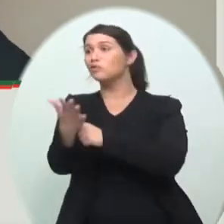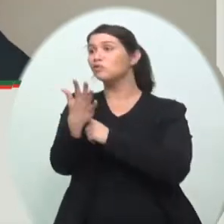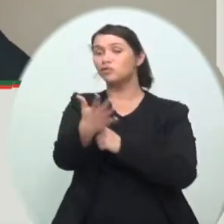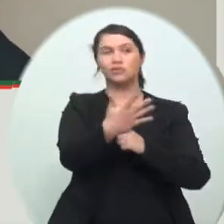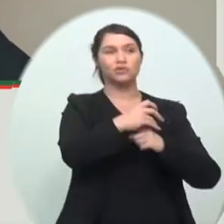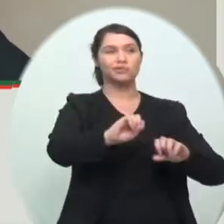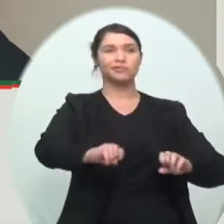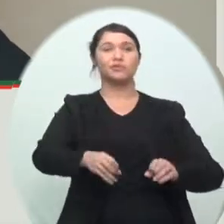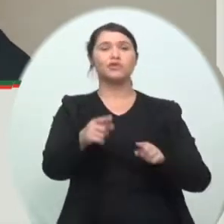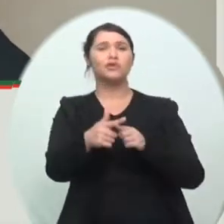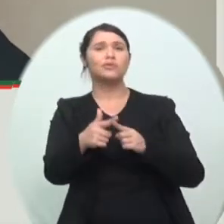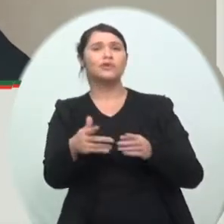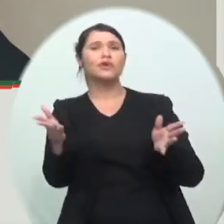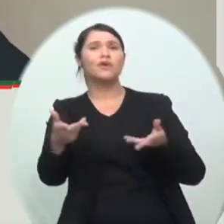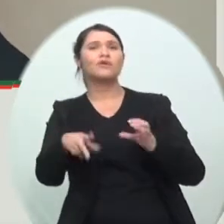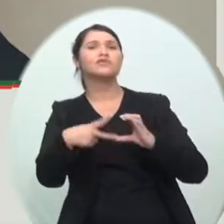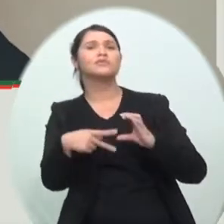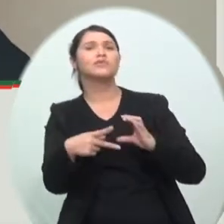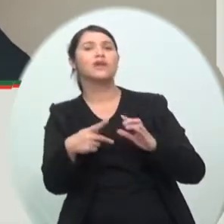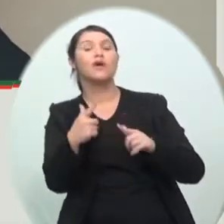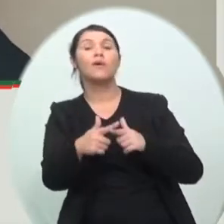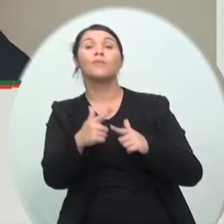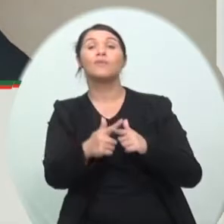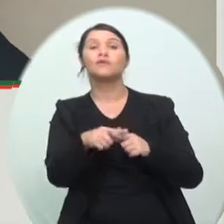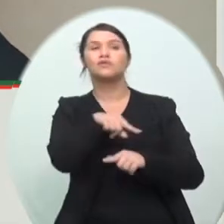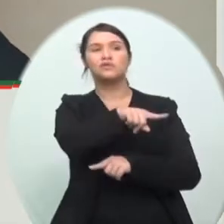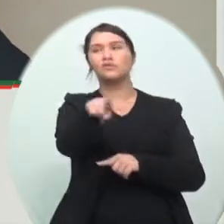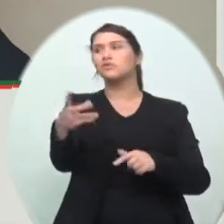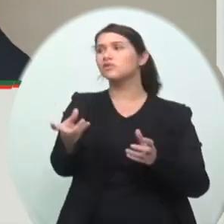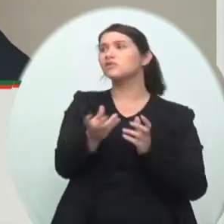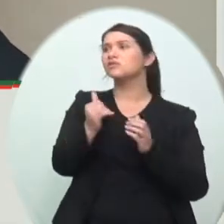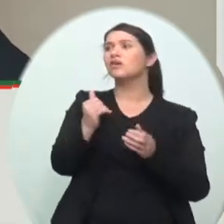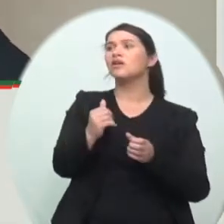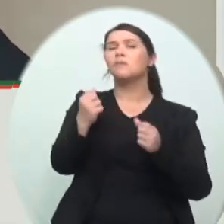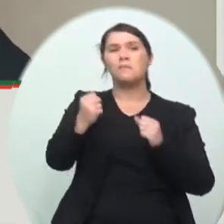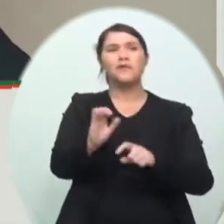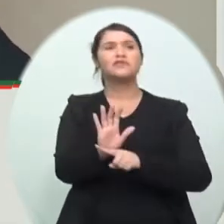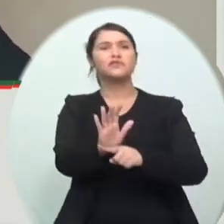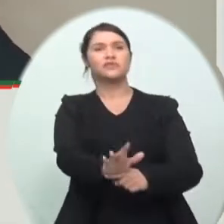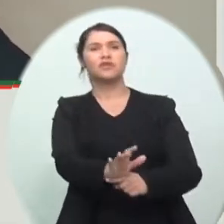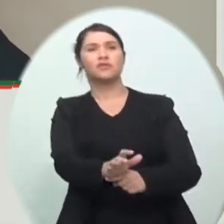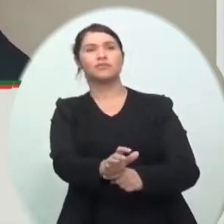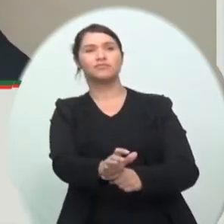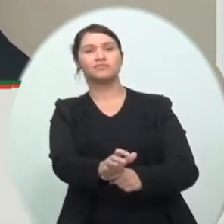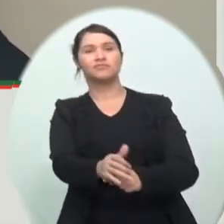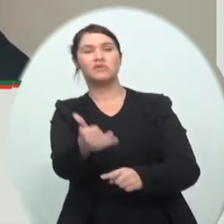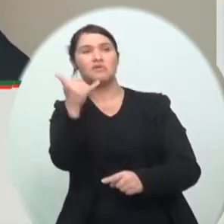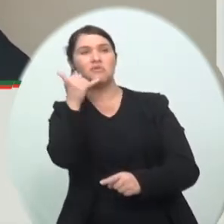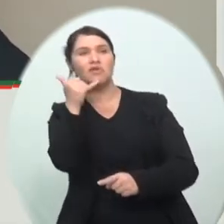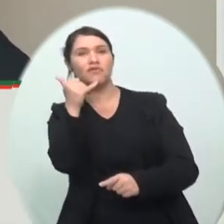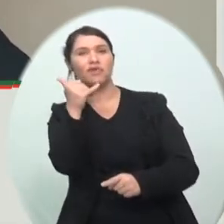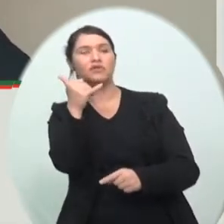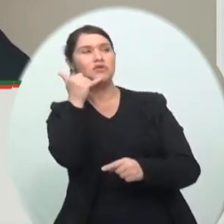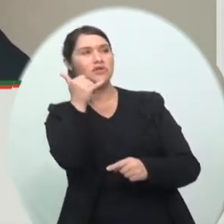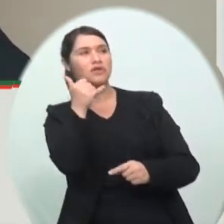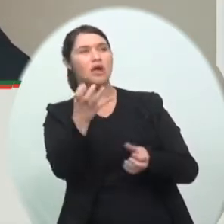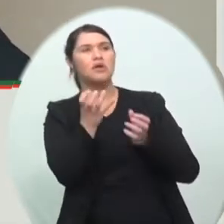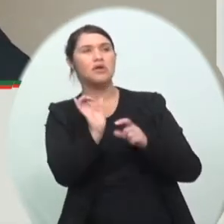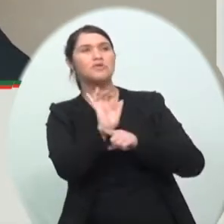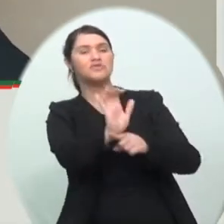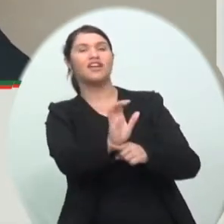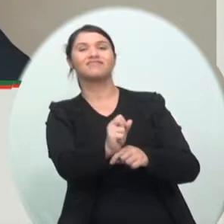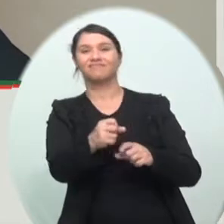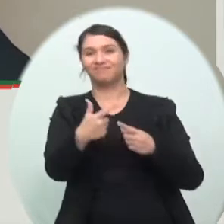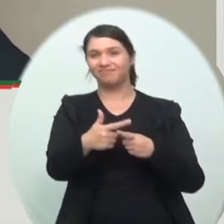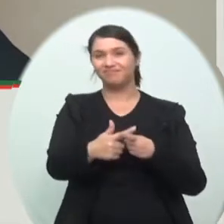que queira, pegue o telefone deles, olha, eu quero doar uma no mês que vem, no outro mês, sejam solidários. Porque aquelas